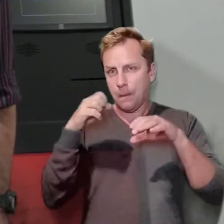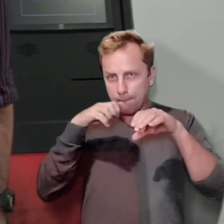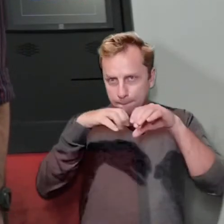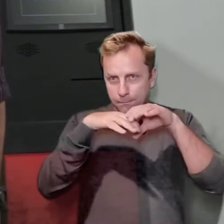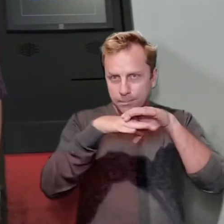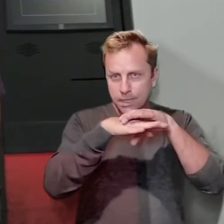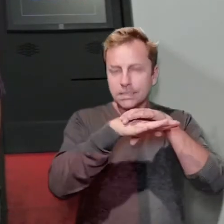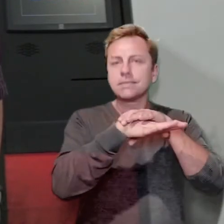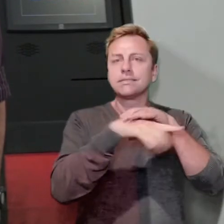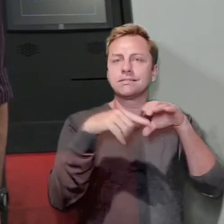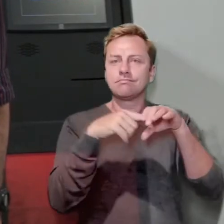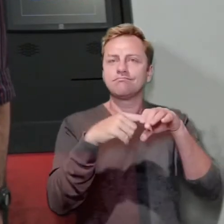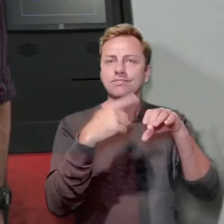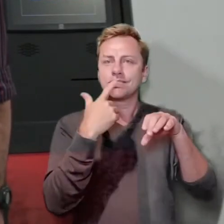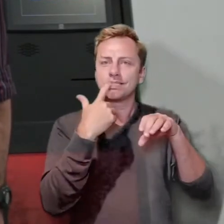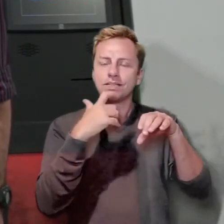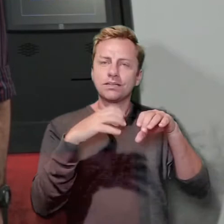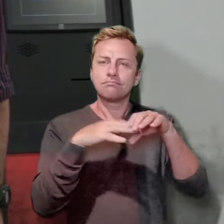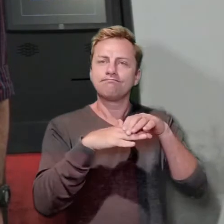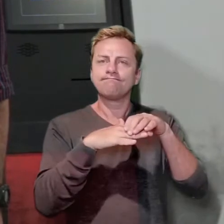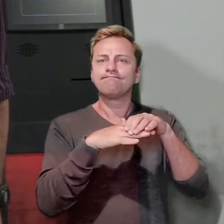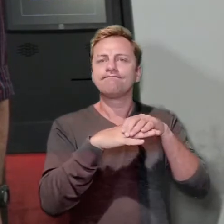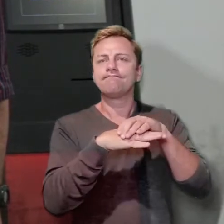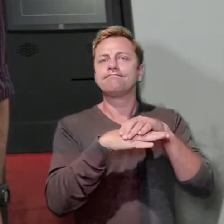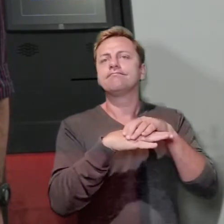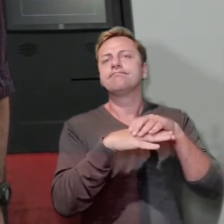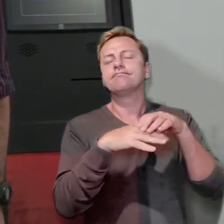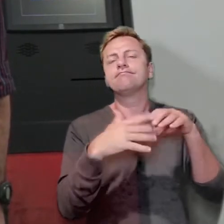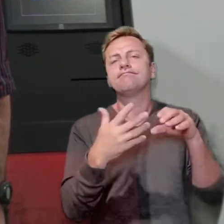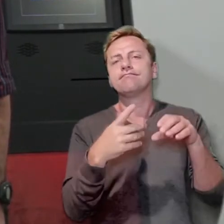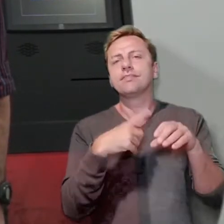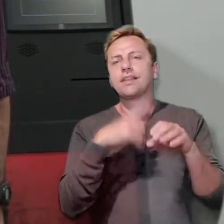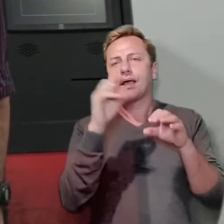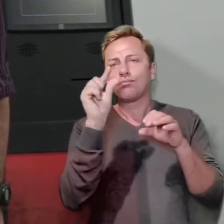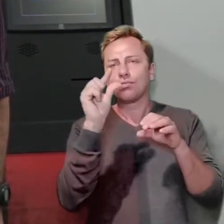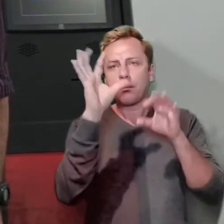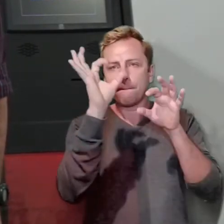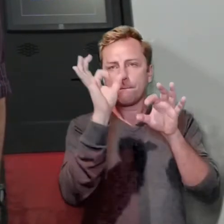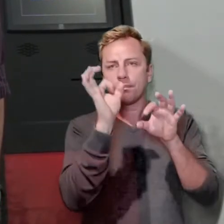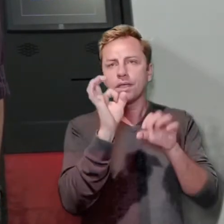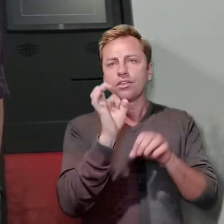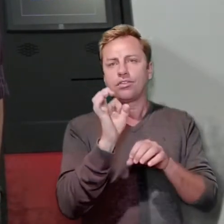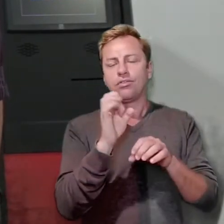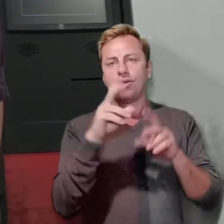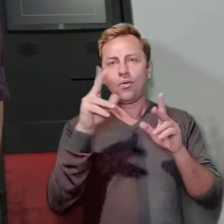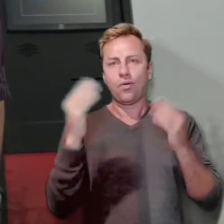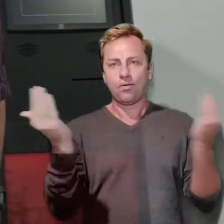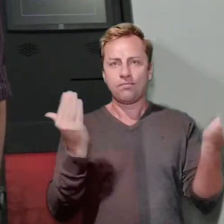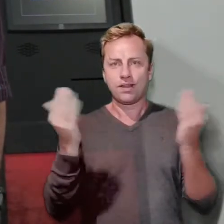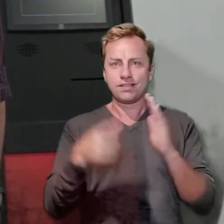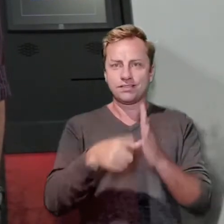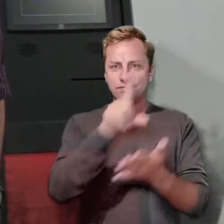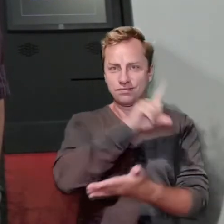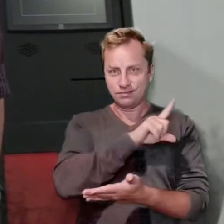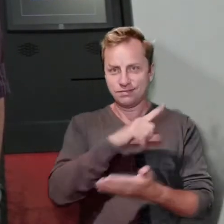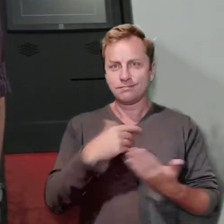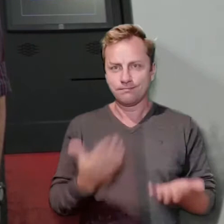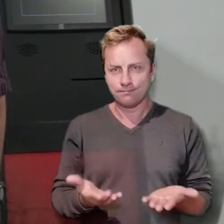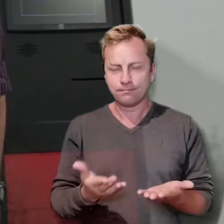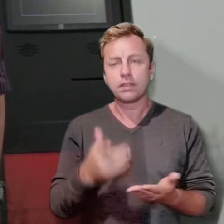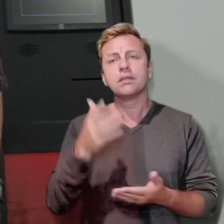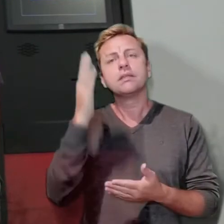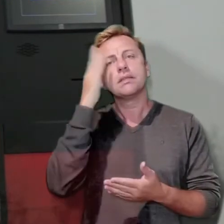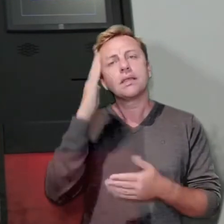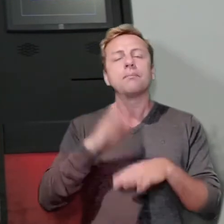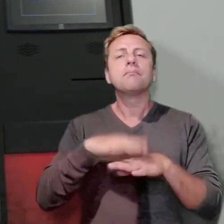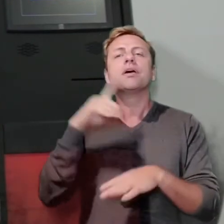de escoamento do meu vaso sanguíneo, nesse caso aqui, ele está menor do que o caso anterior.